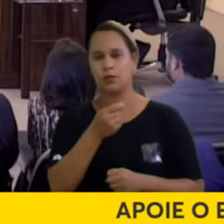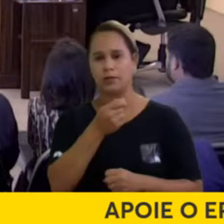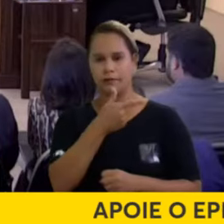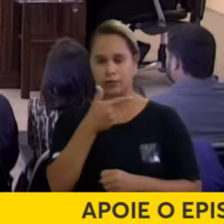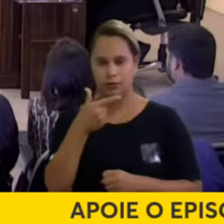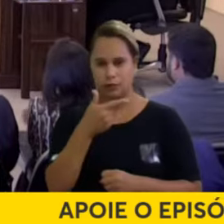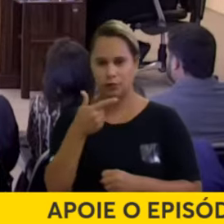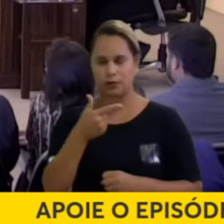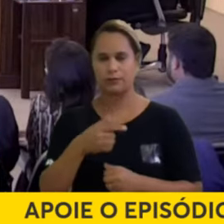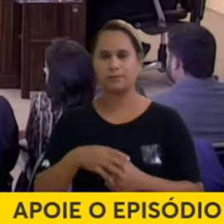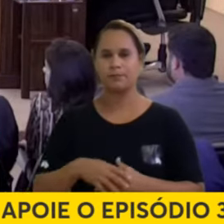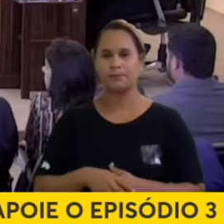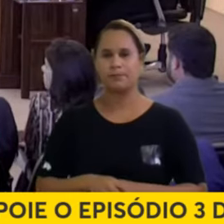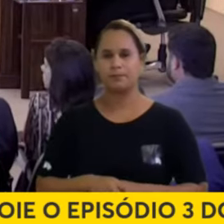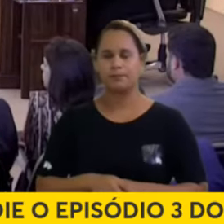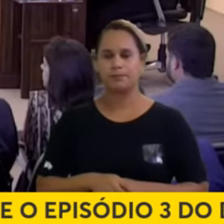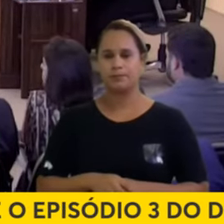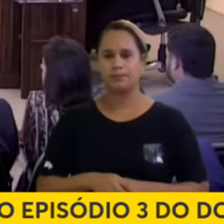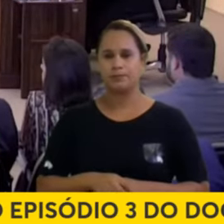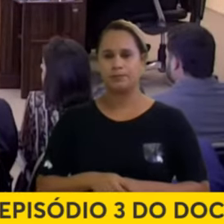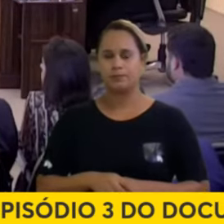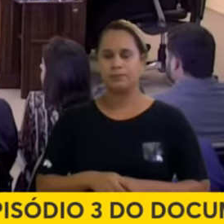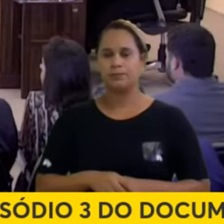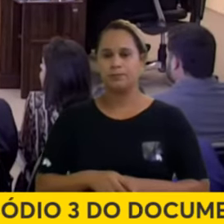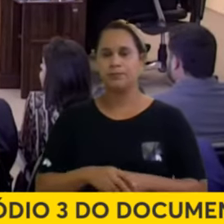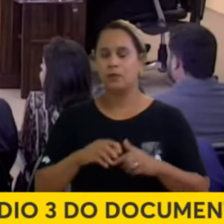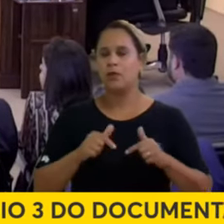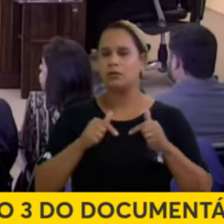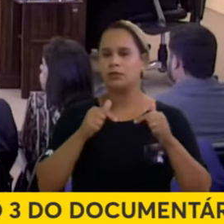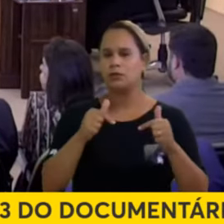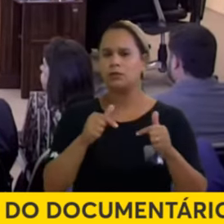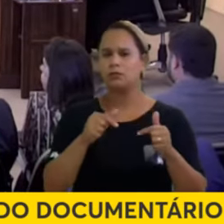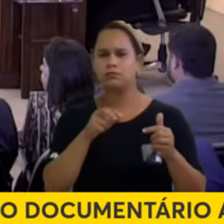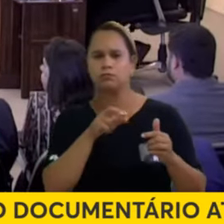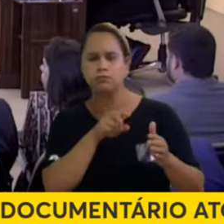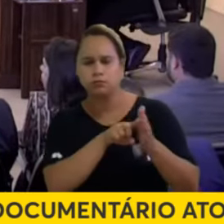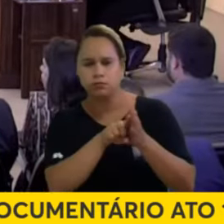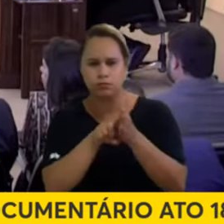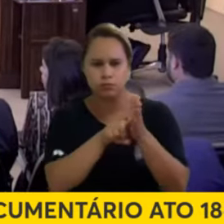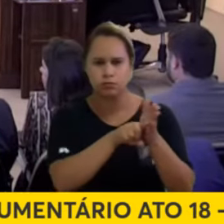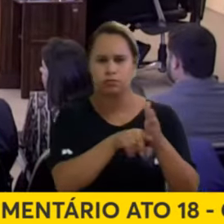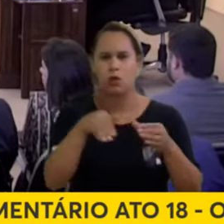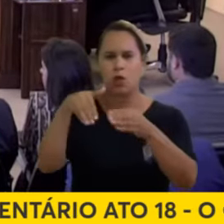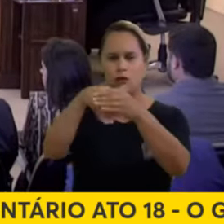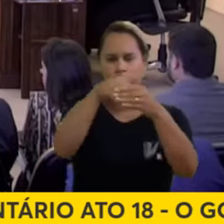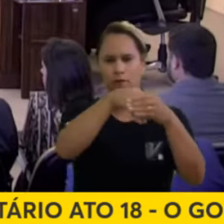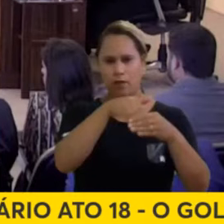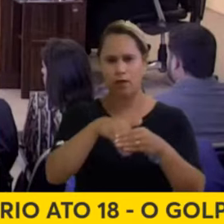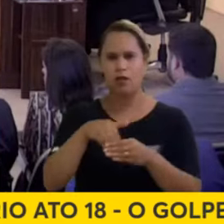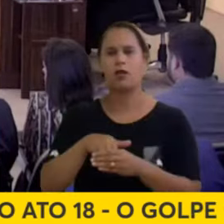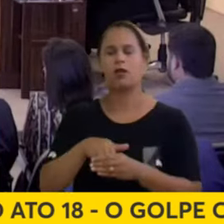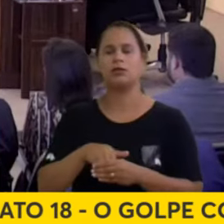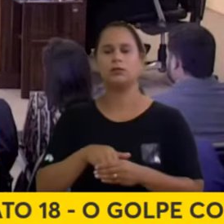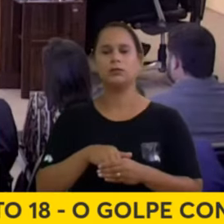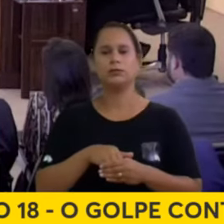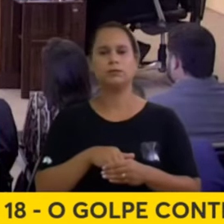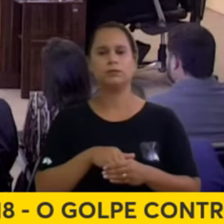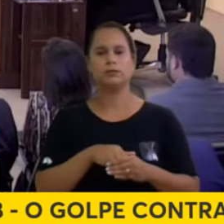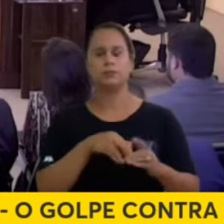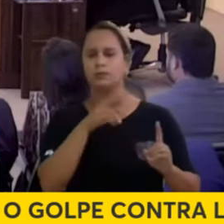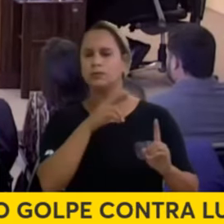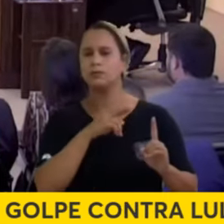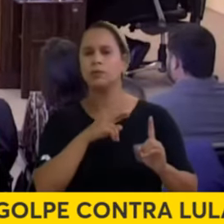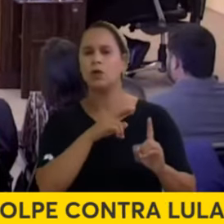61600 ação de investigação judicial eleitoral em que investigante Federação Brasil da esperança fé